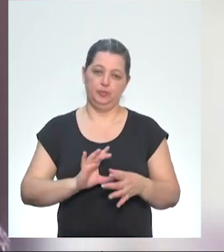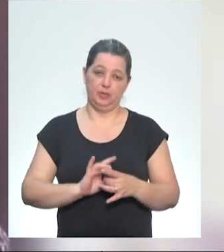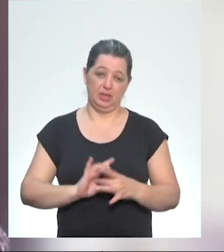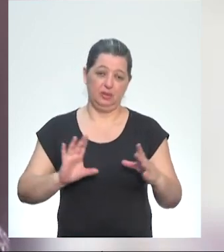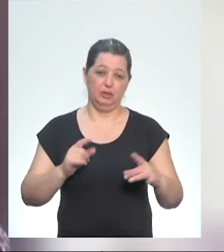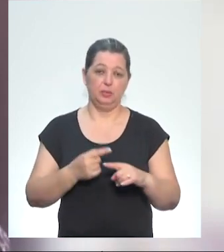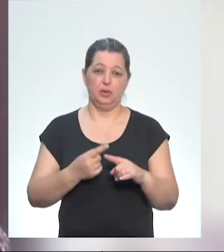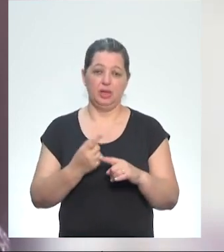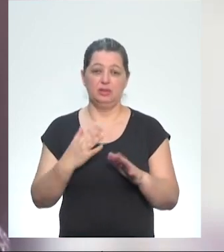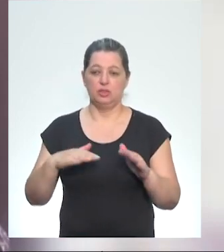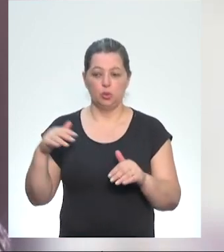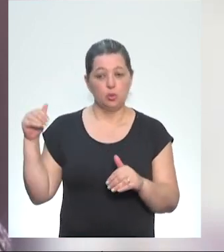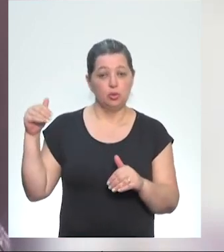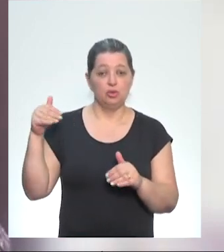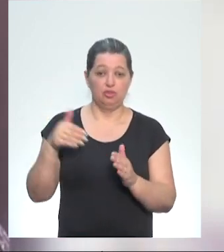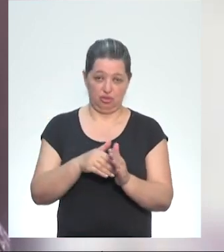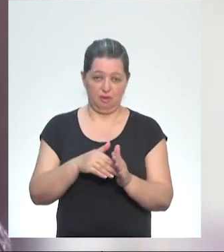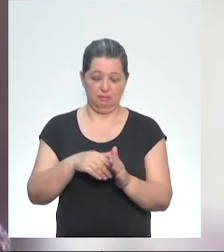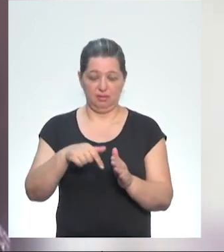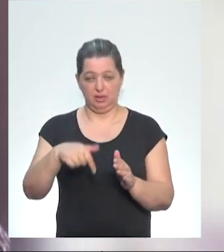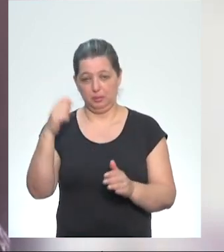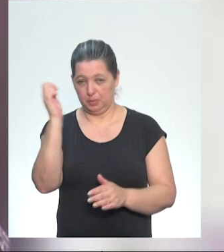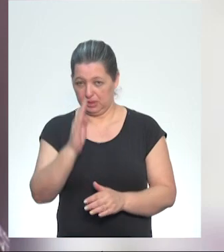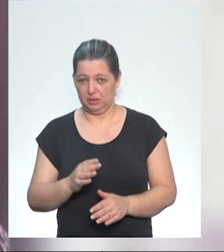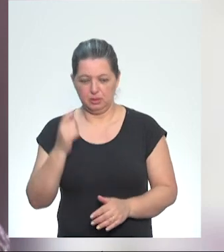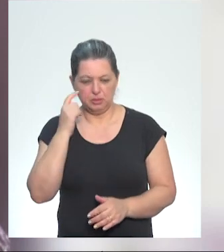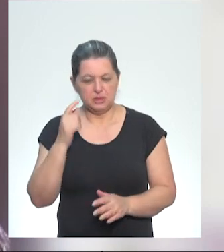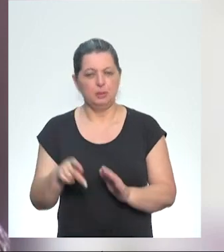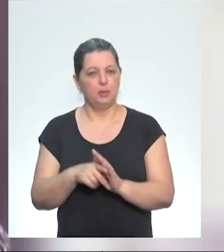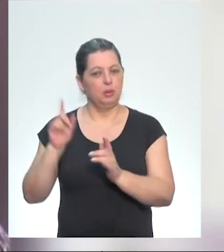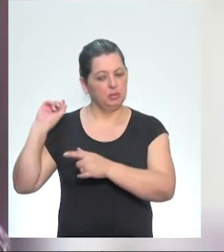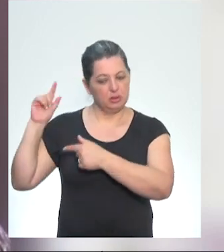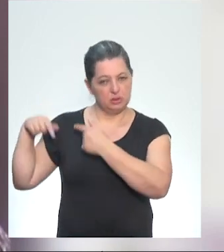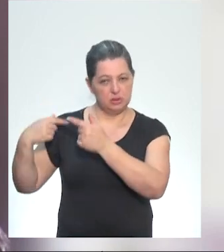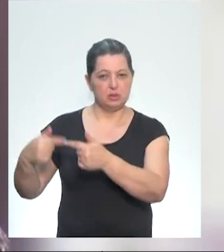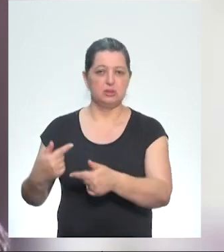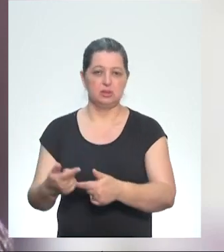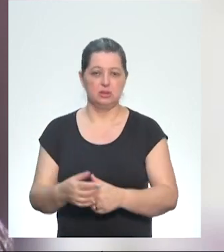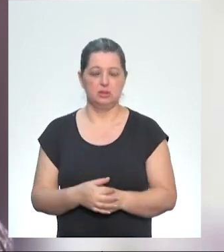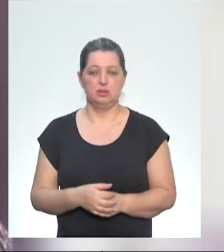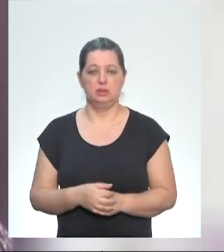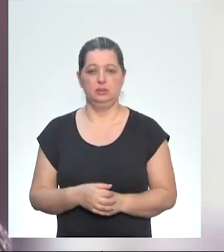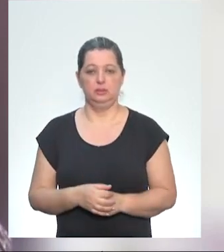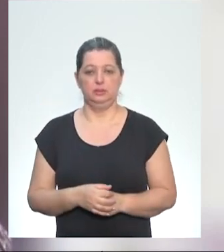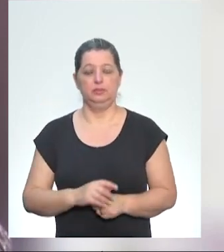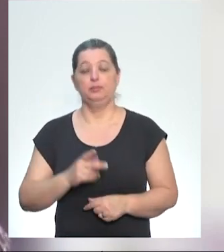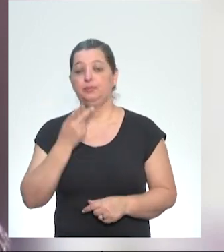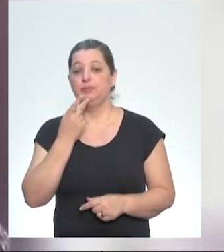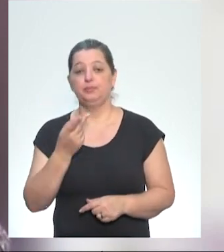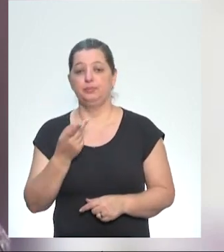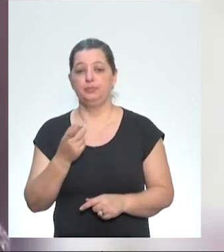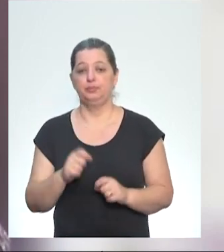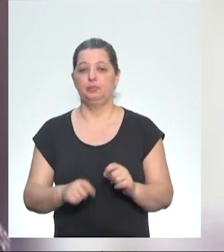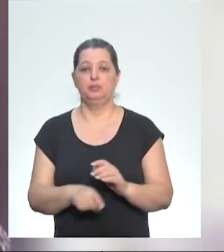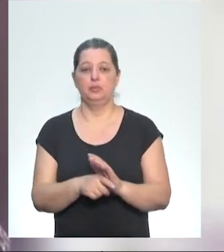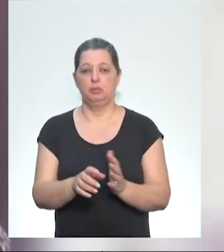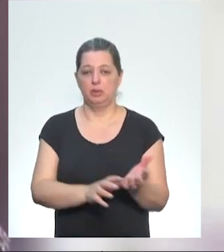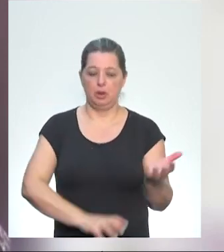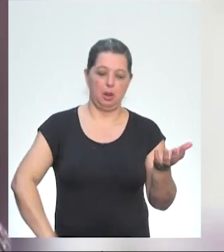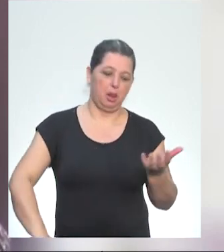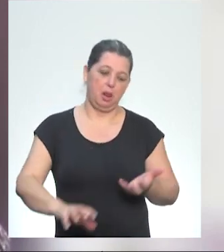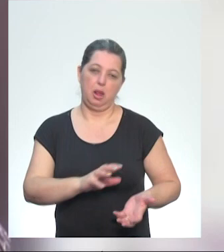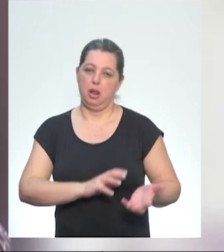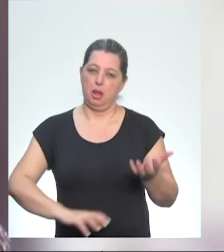no Brasil, quando a gente para para pensar nos seus descendentes. Então, quando a gente for falar de Revolta da